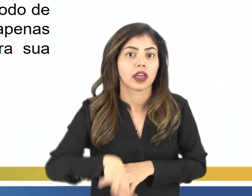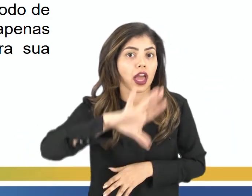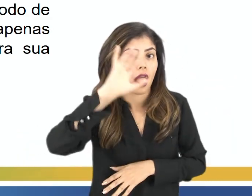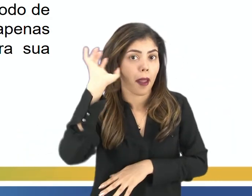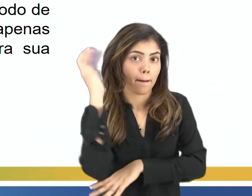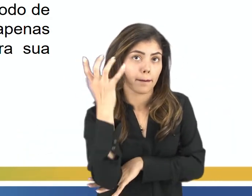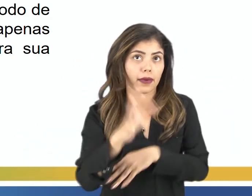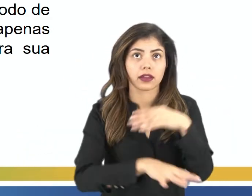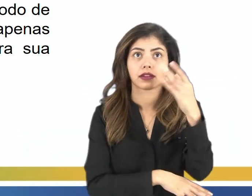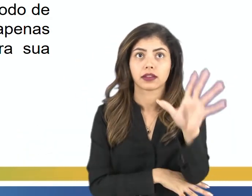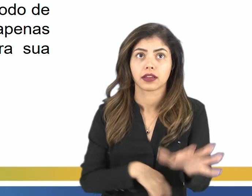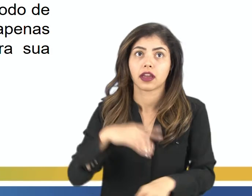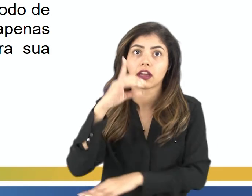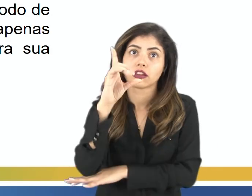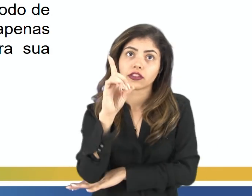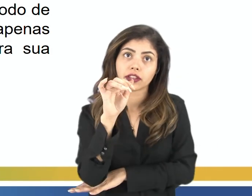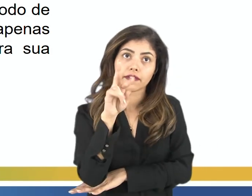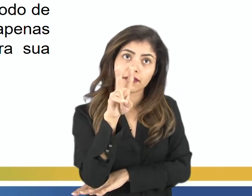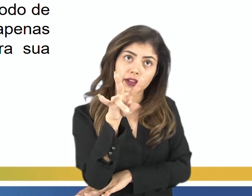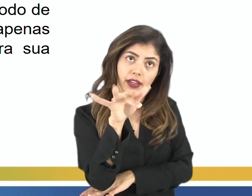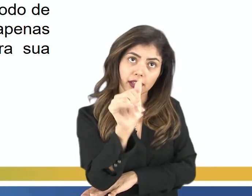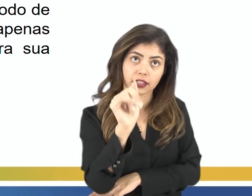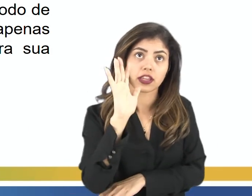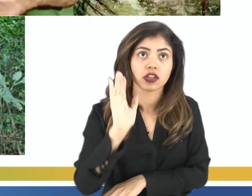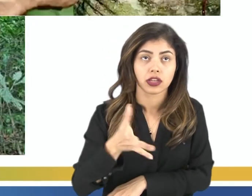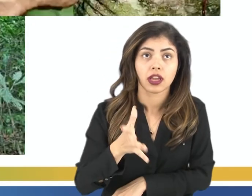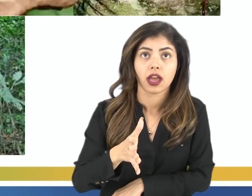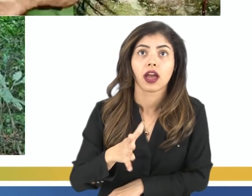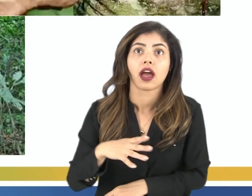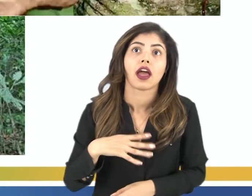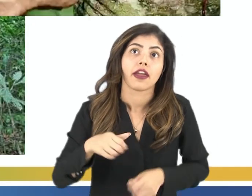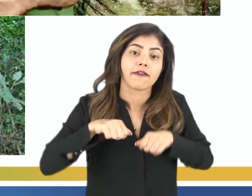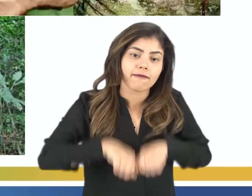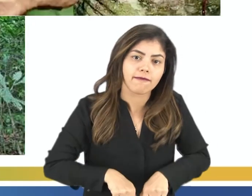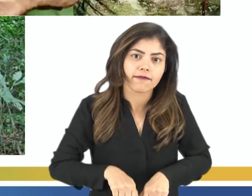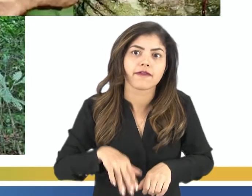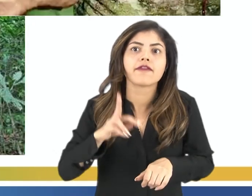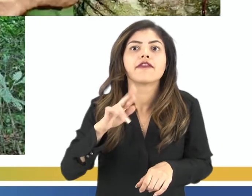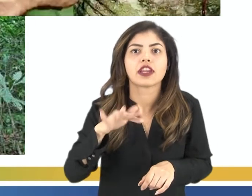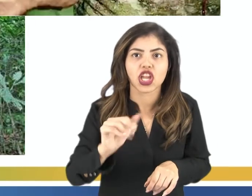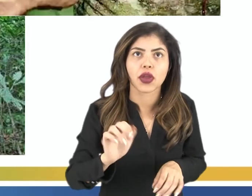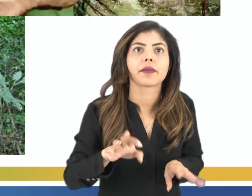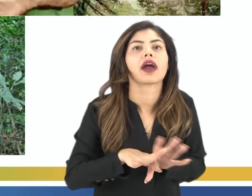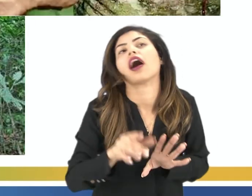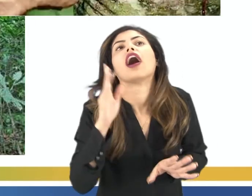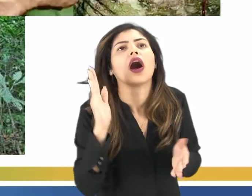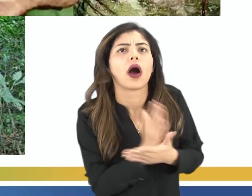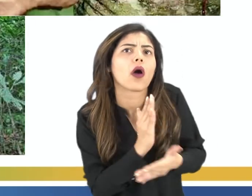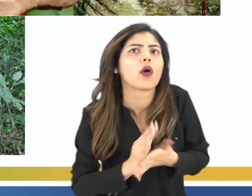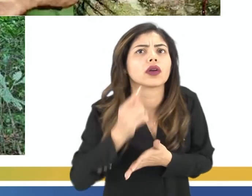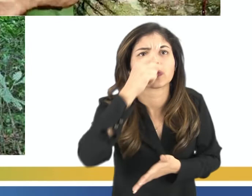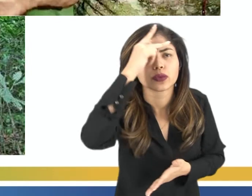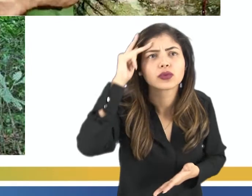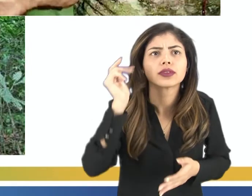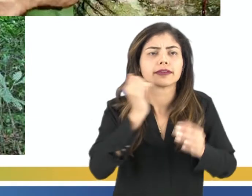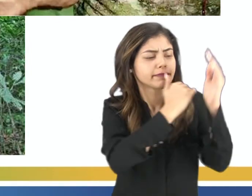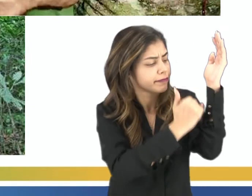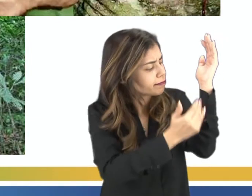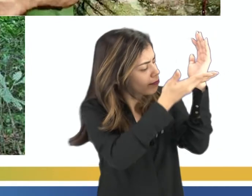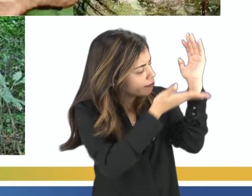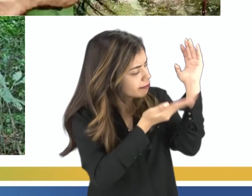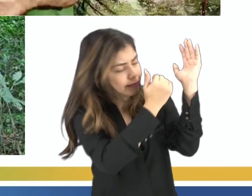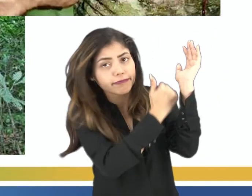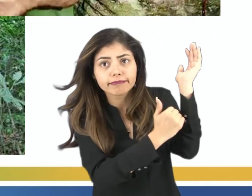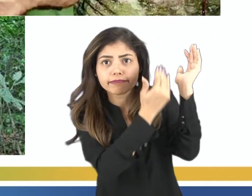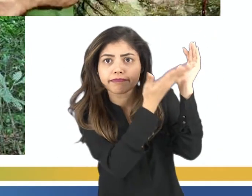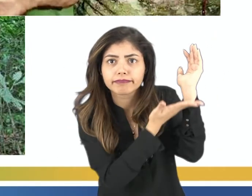de várzea, né, da terra de várzea. Já a castanheira não, é de terra firme. Então nós temos algumas imagens, né, de alguns seringueiros. O interessante é